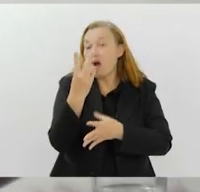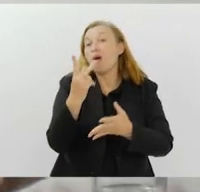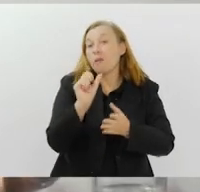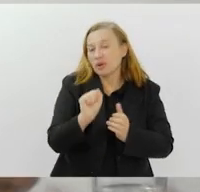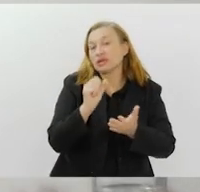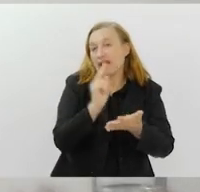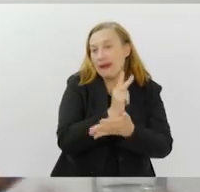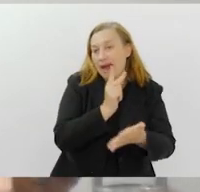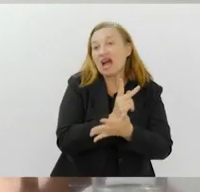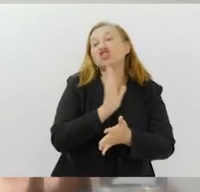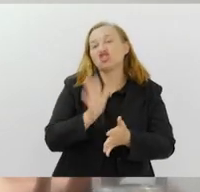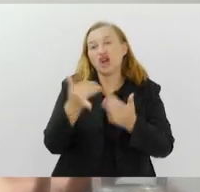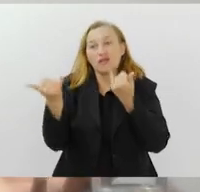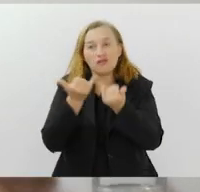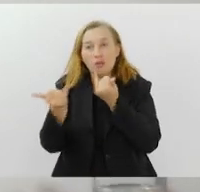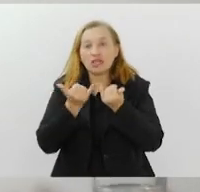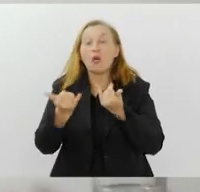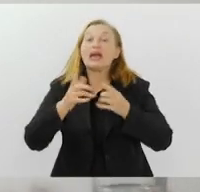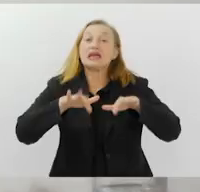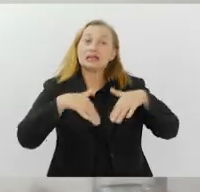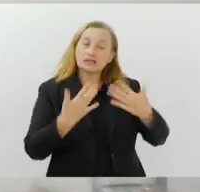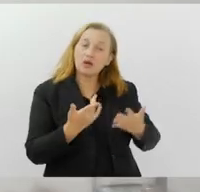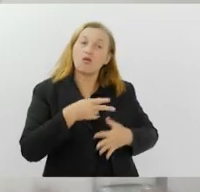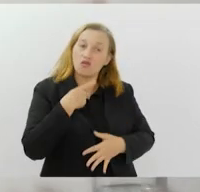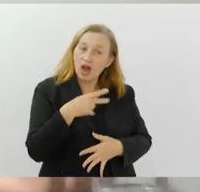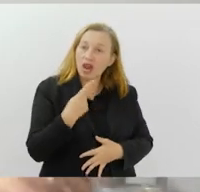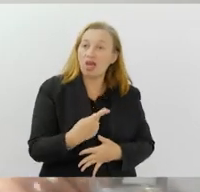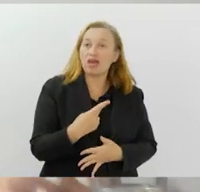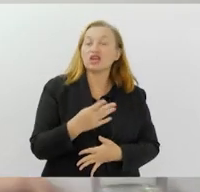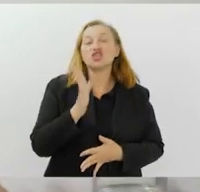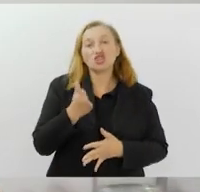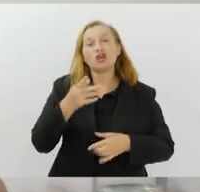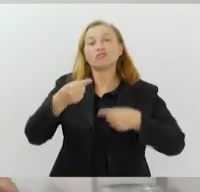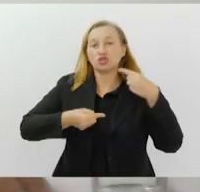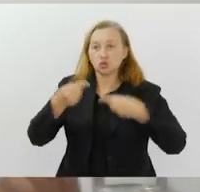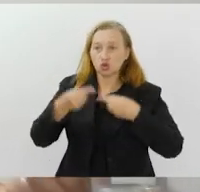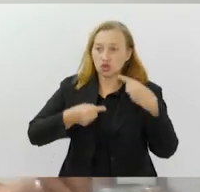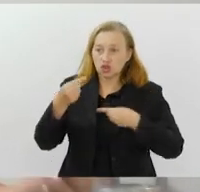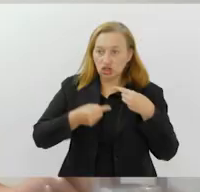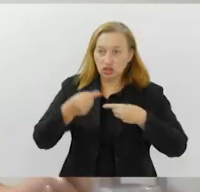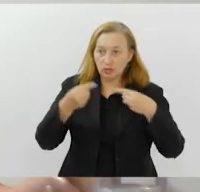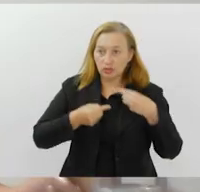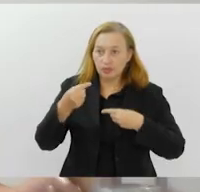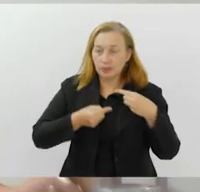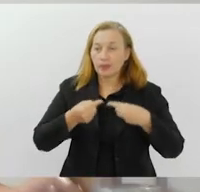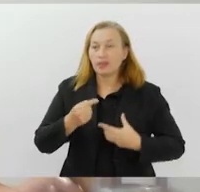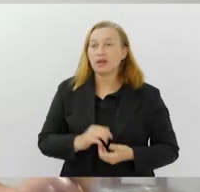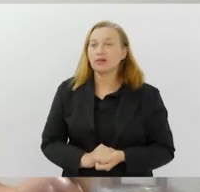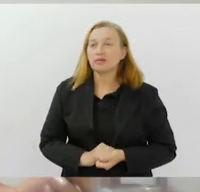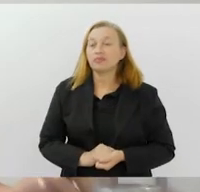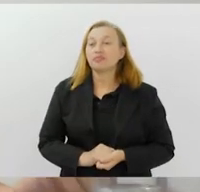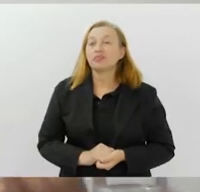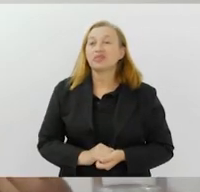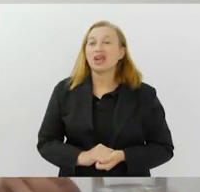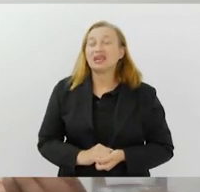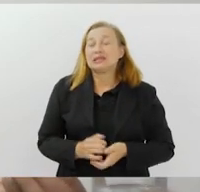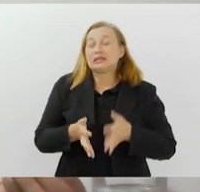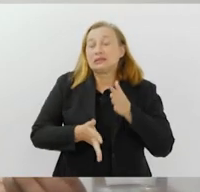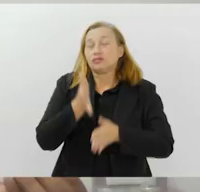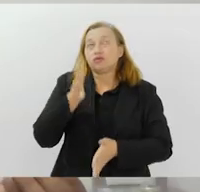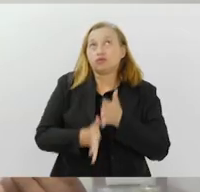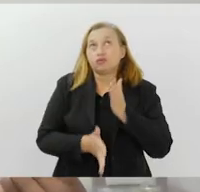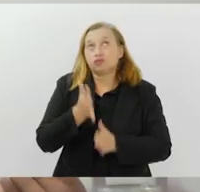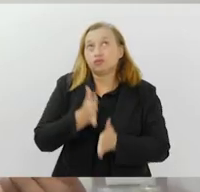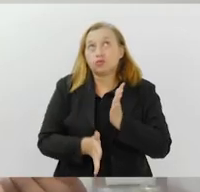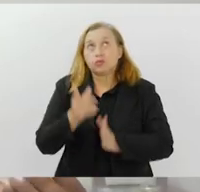informação então eu argumentei inclusive é uma questão que a gente já debate a é muito complicado a